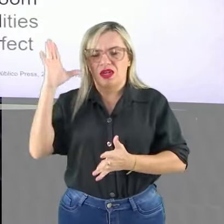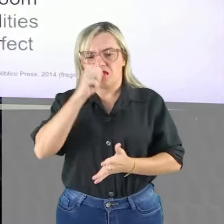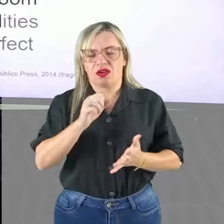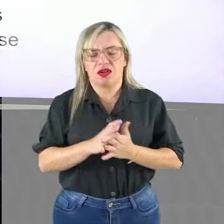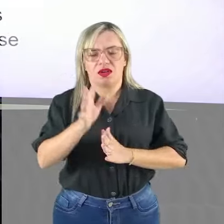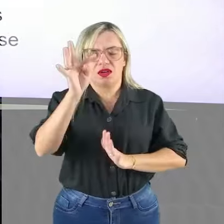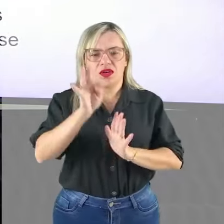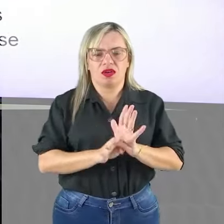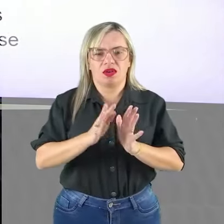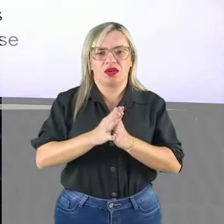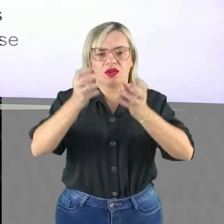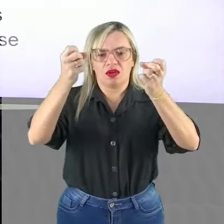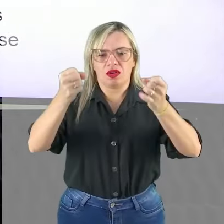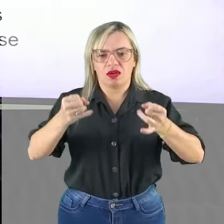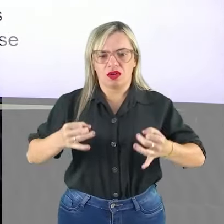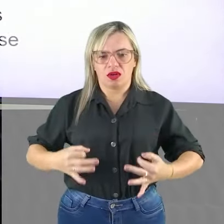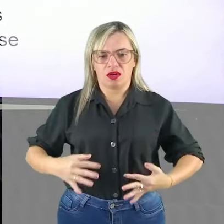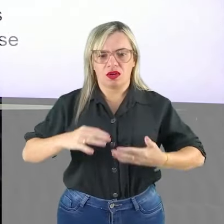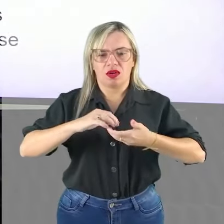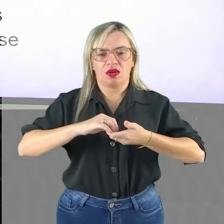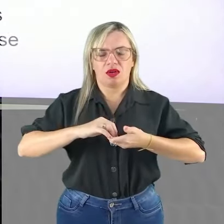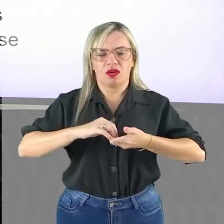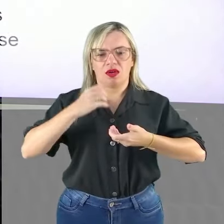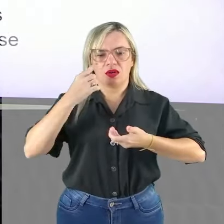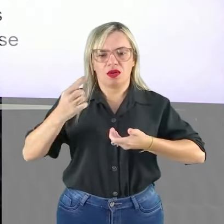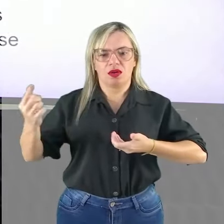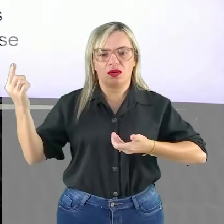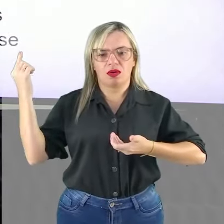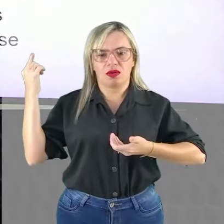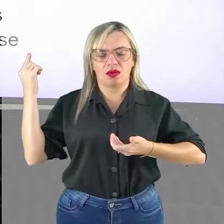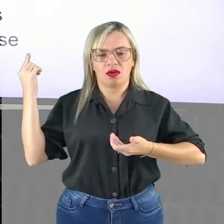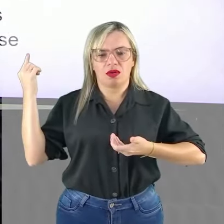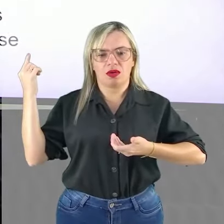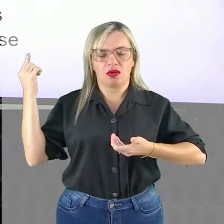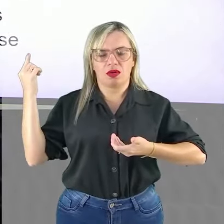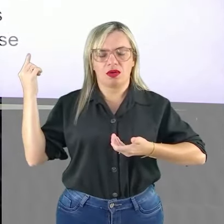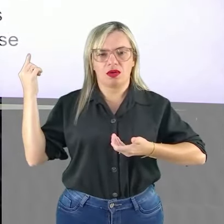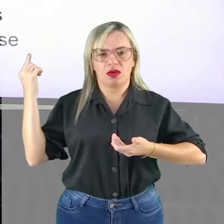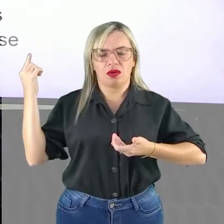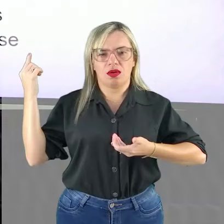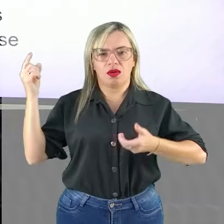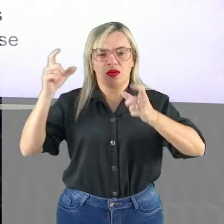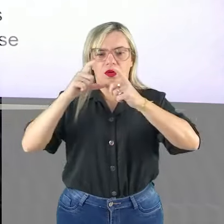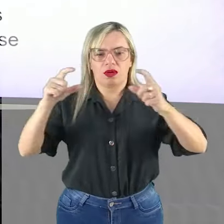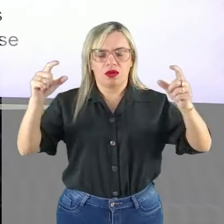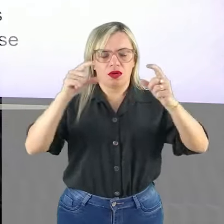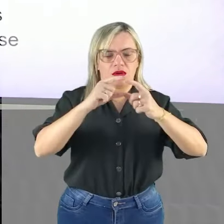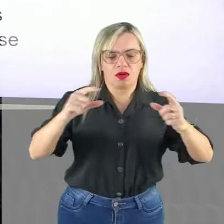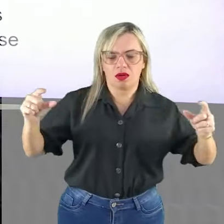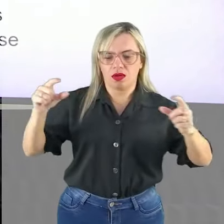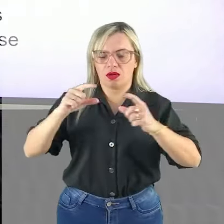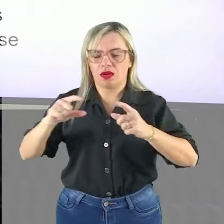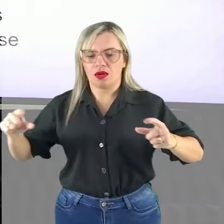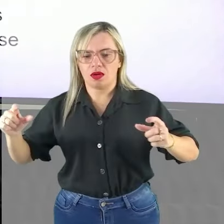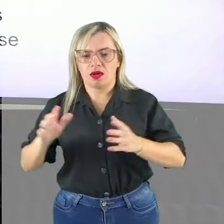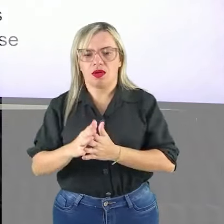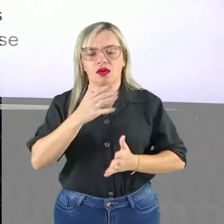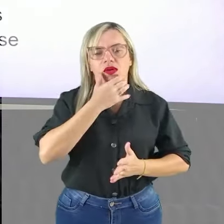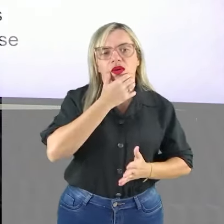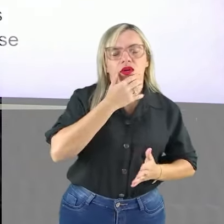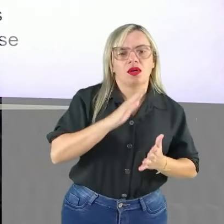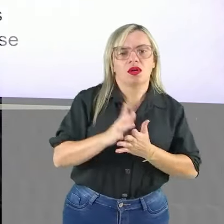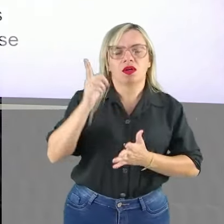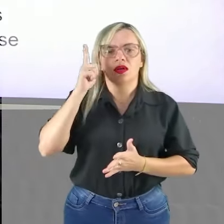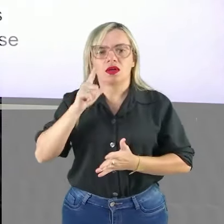lá para esse texto vamos ver o que que ele diz olha só ele fala aqui ó eu vou pegar as partes em inglês né para ver